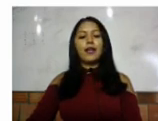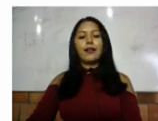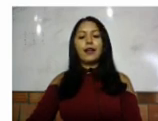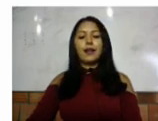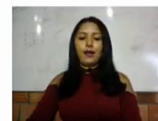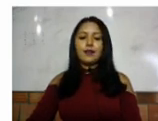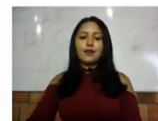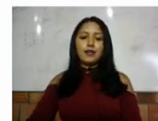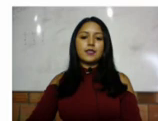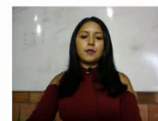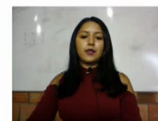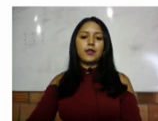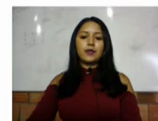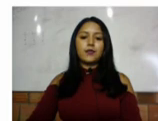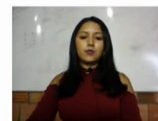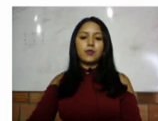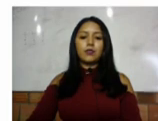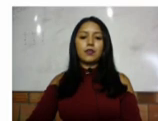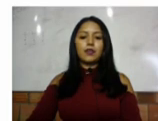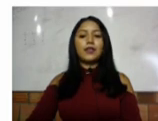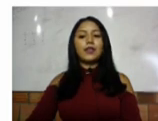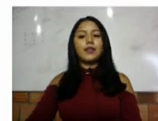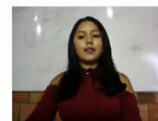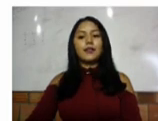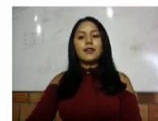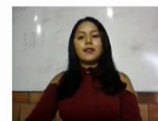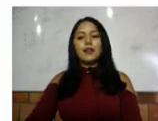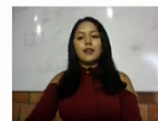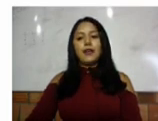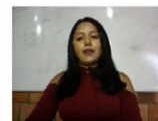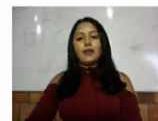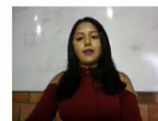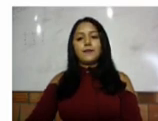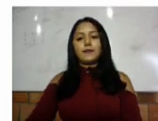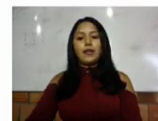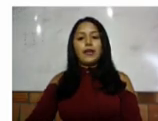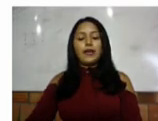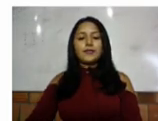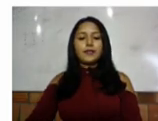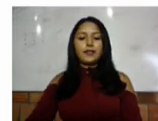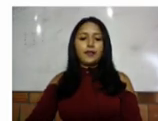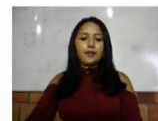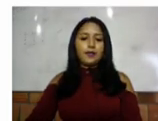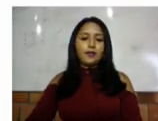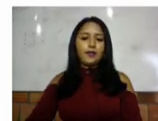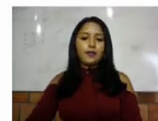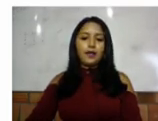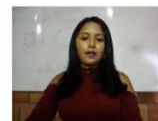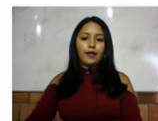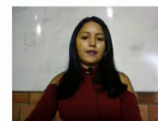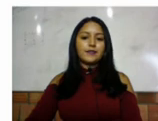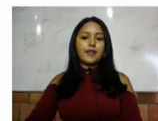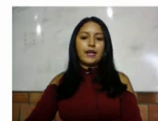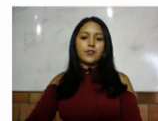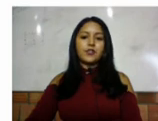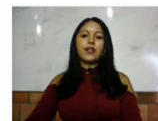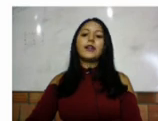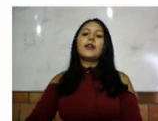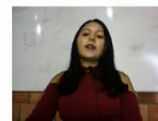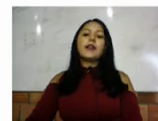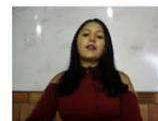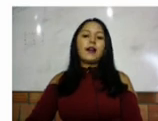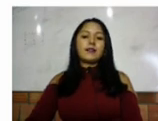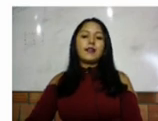setas o nível de lh assim por entender o soninho de em é a igreja é